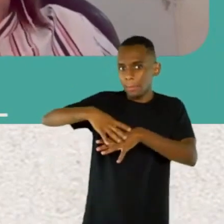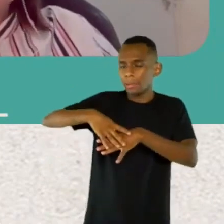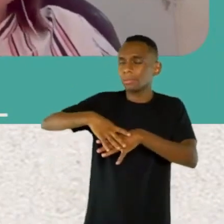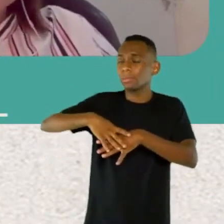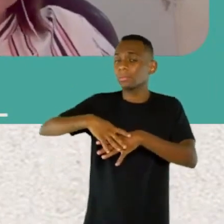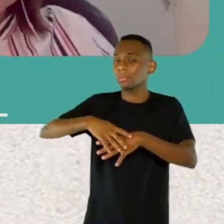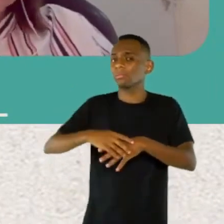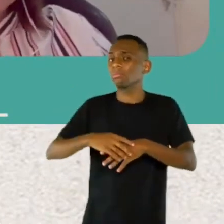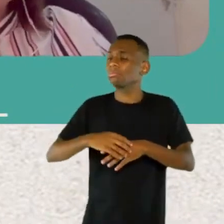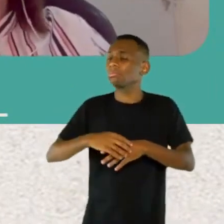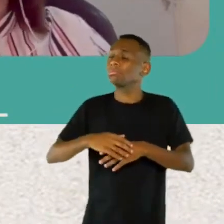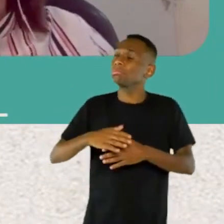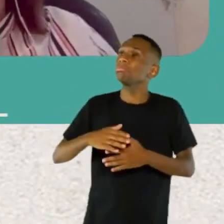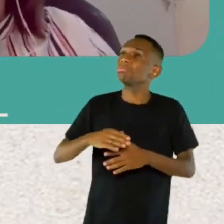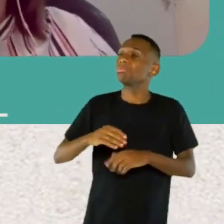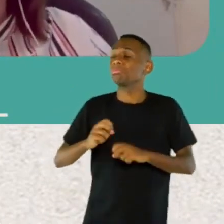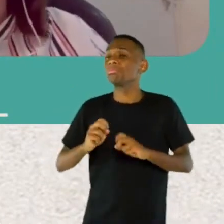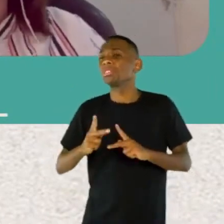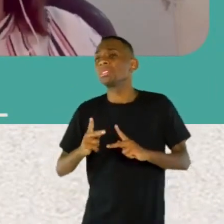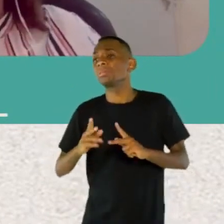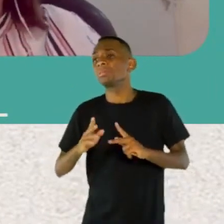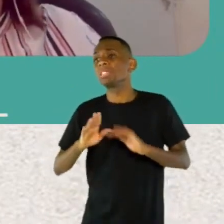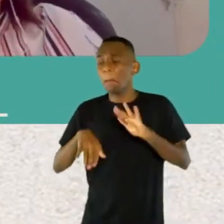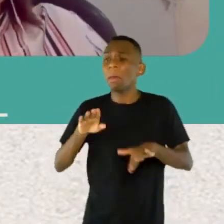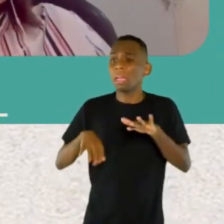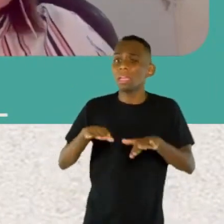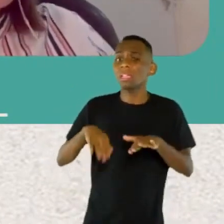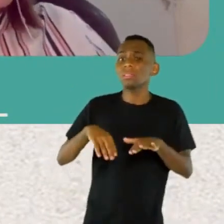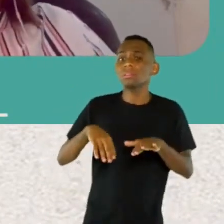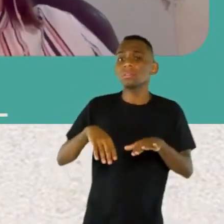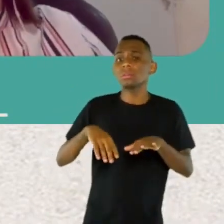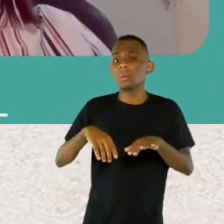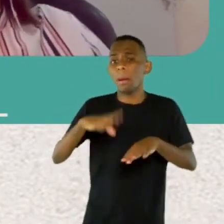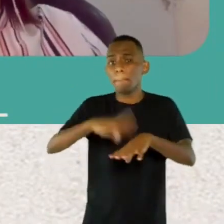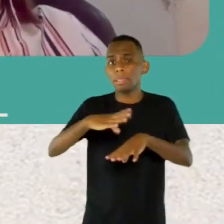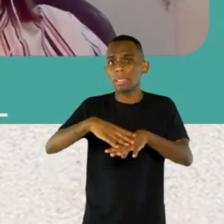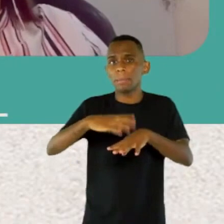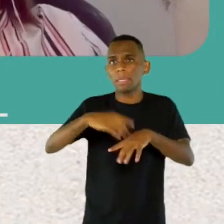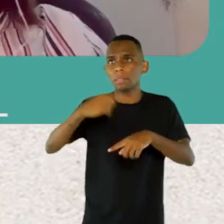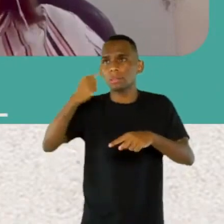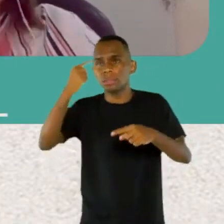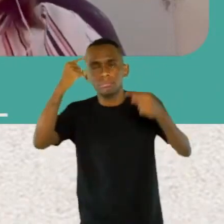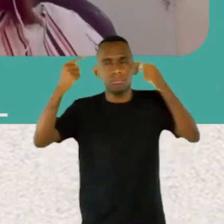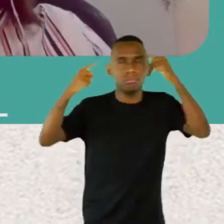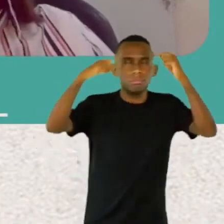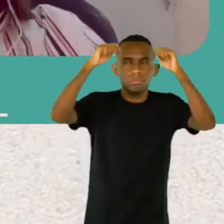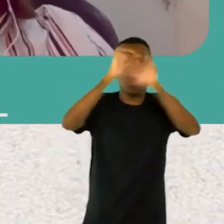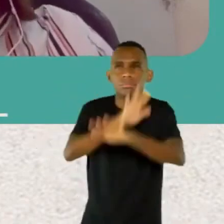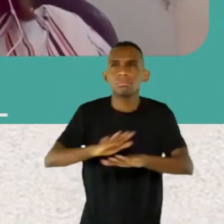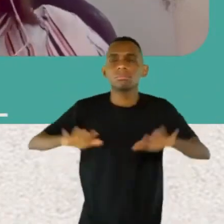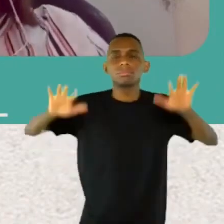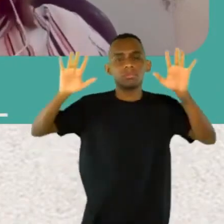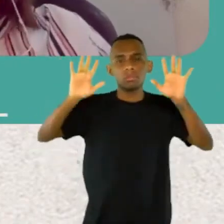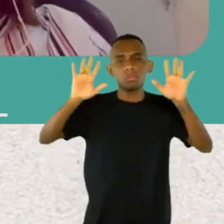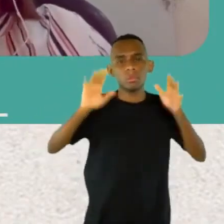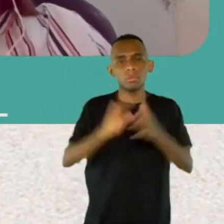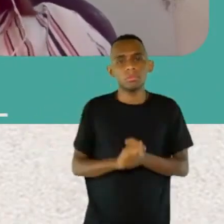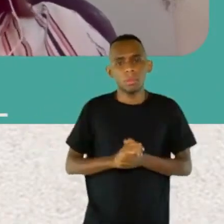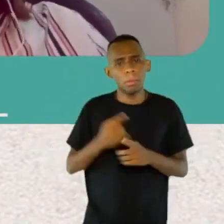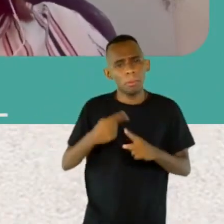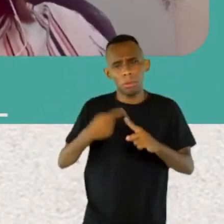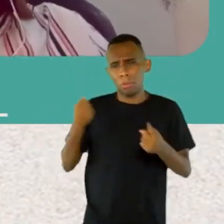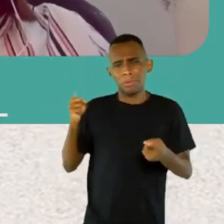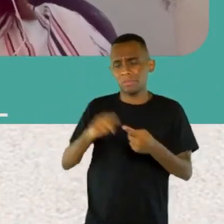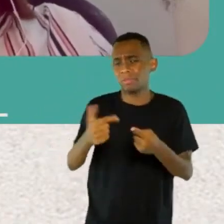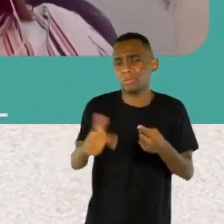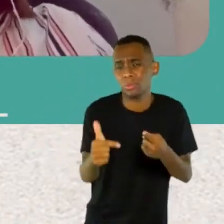Talvez. Uma matemática bem metafísica, porque você não pensa muito nela, né? Eu sinto que ela é